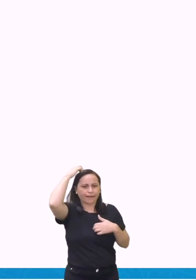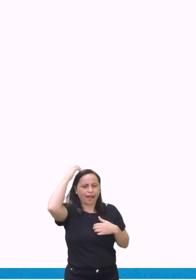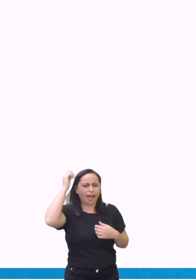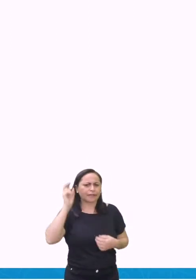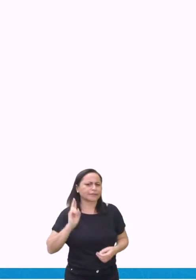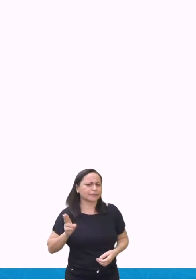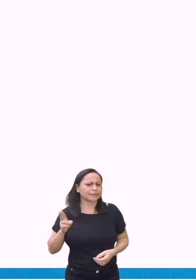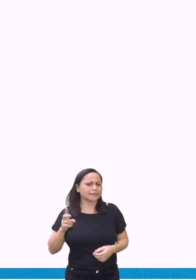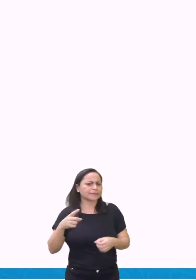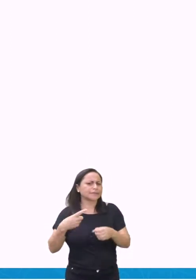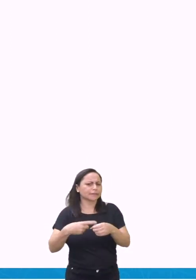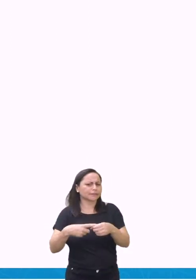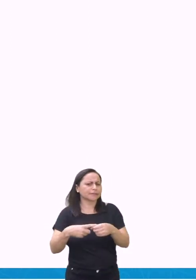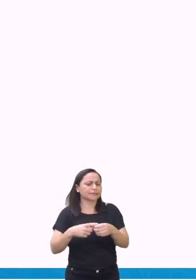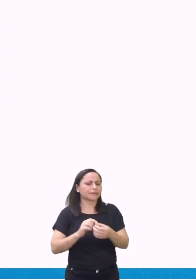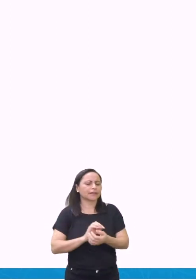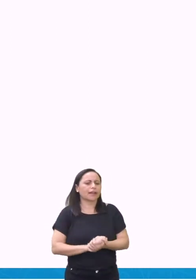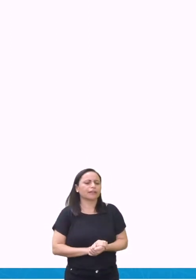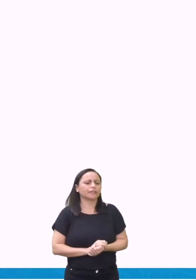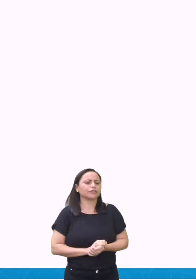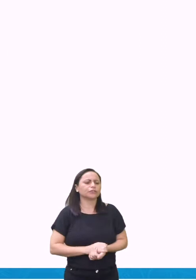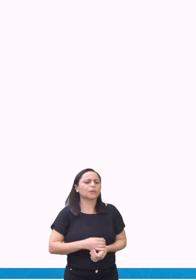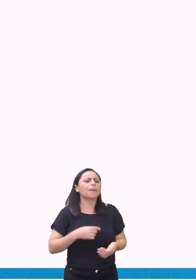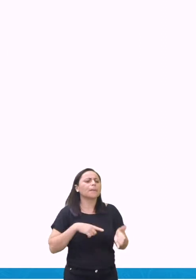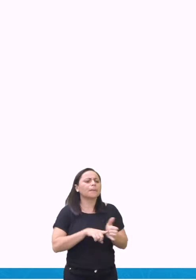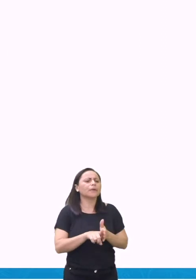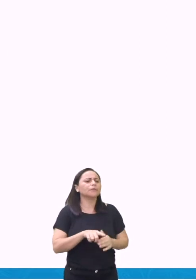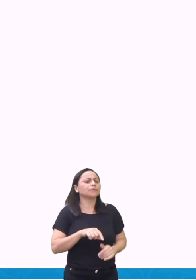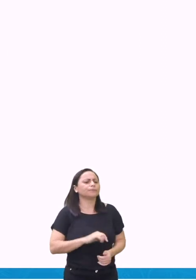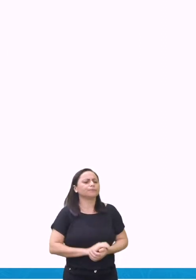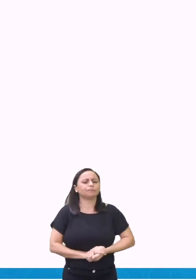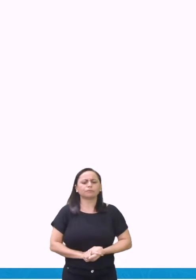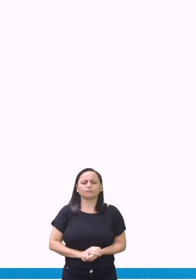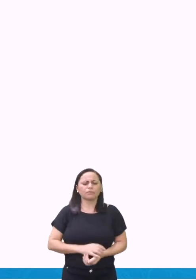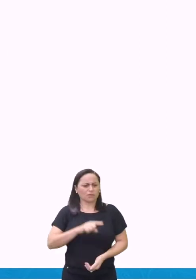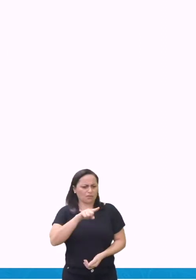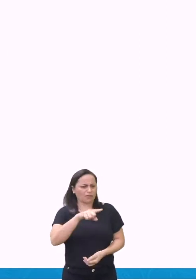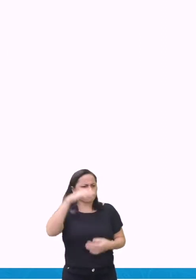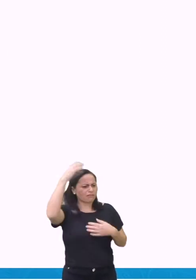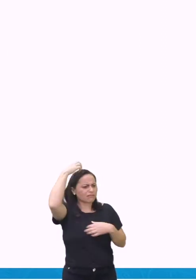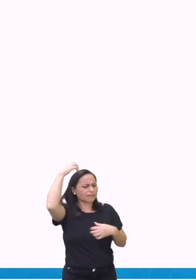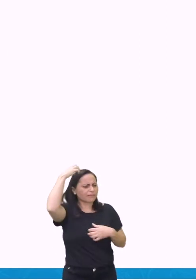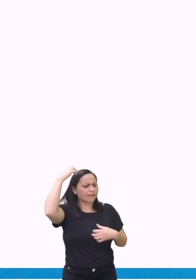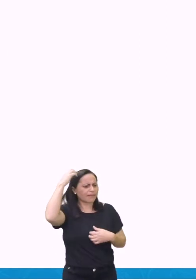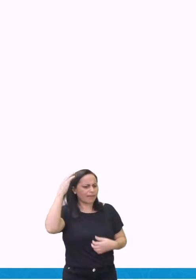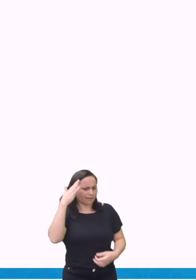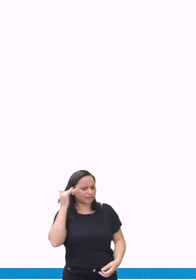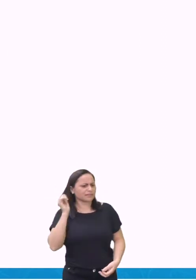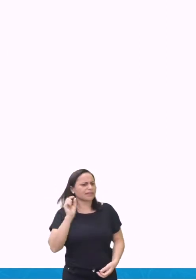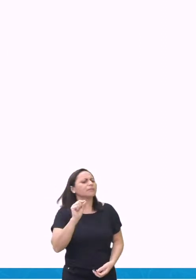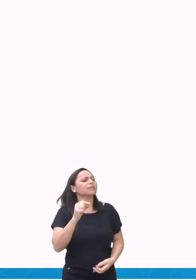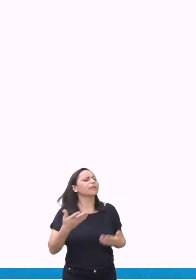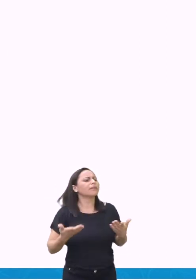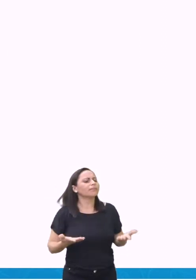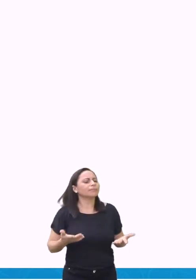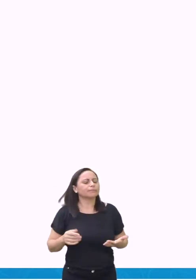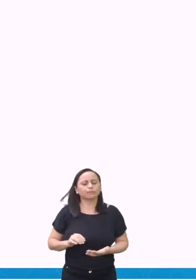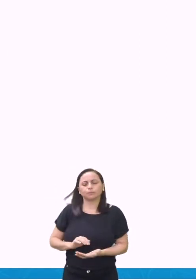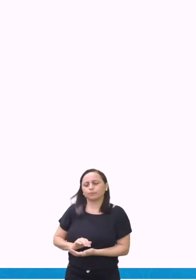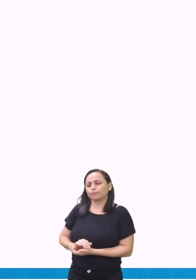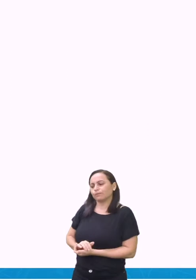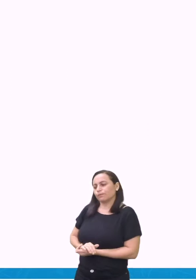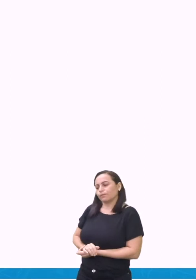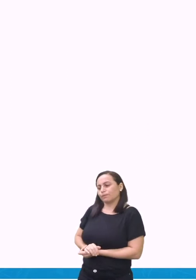cidade, perguntou: "E você, Mocó, está sabendo de alguma coisa?" Mocó